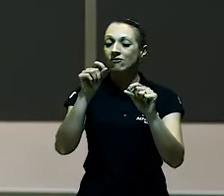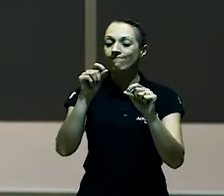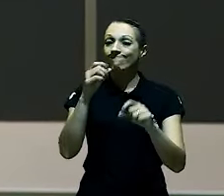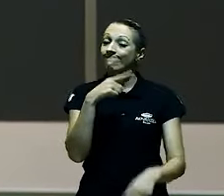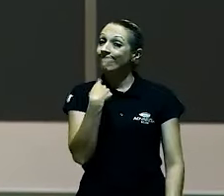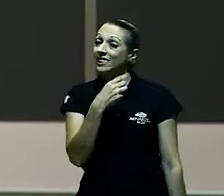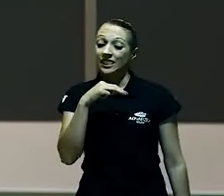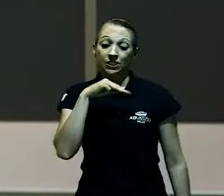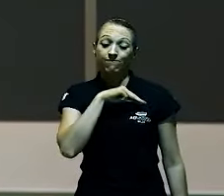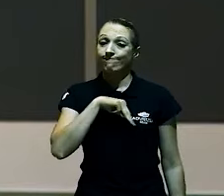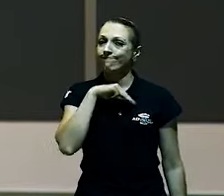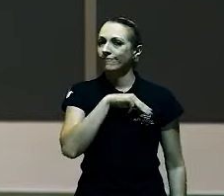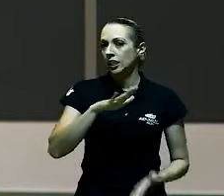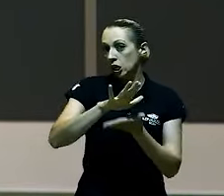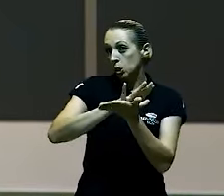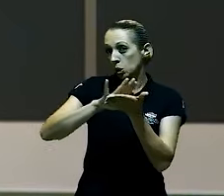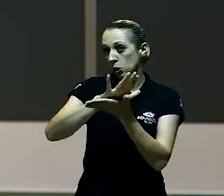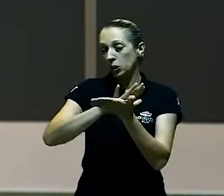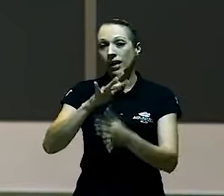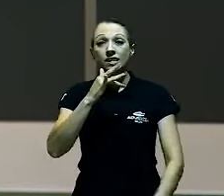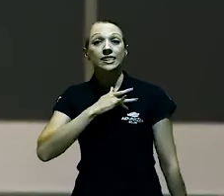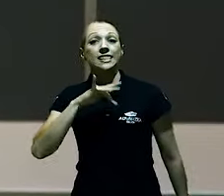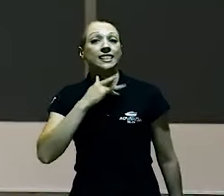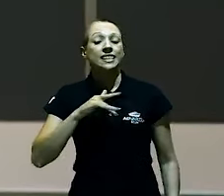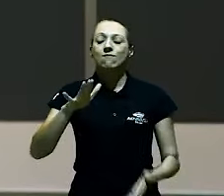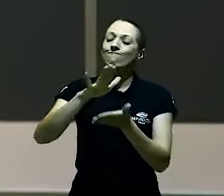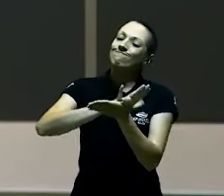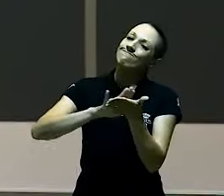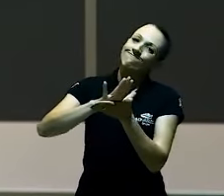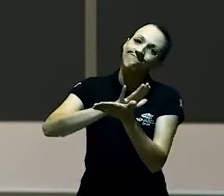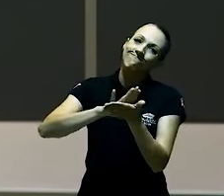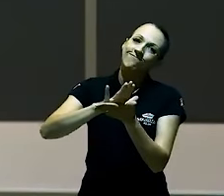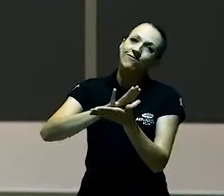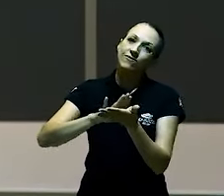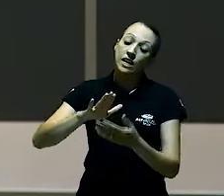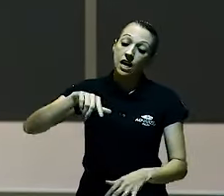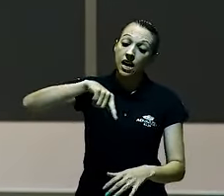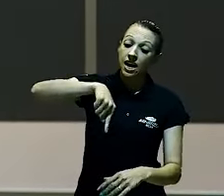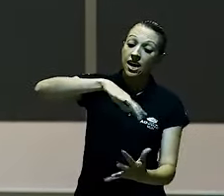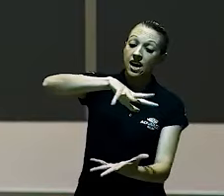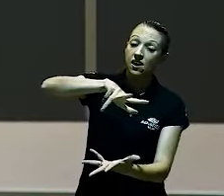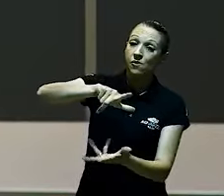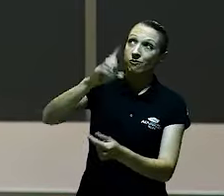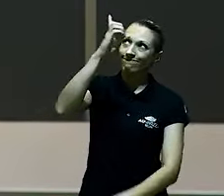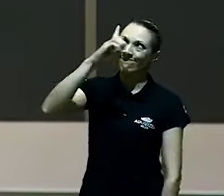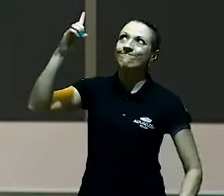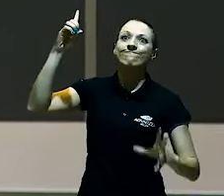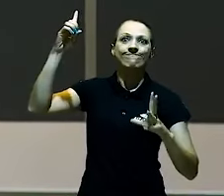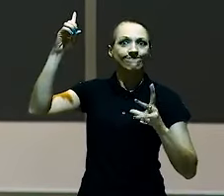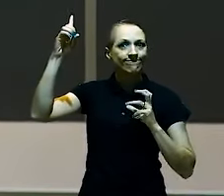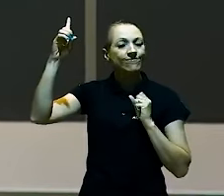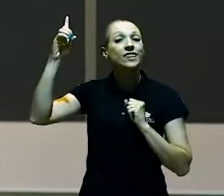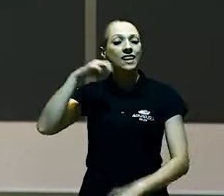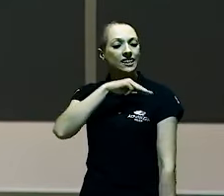não agimos com misericórdia em relação ao mundo que Deus amou e em relação às nações a quem Deus resolveu salvar,